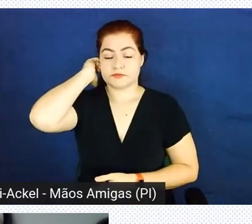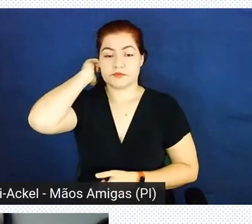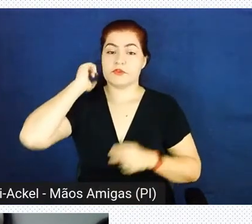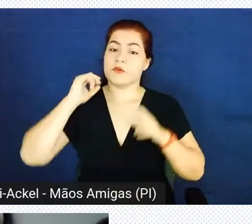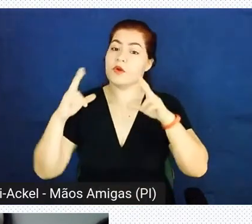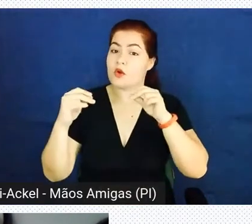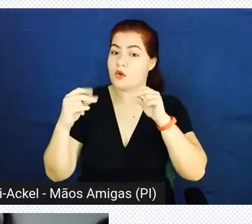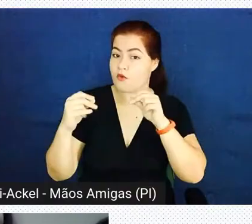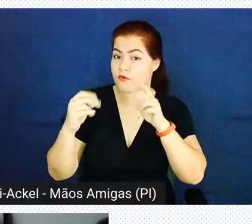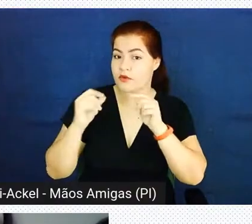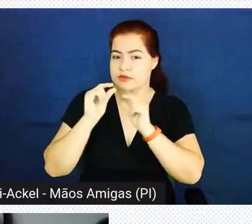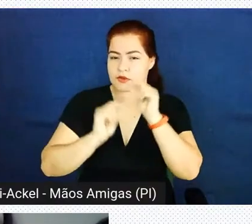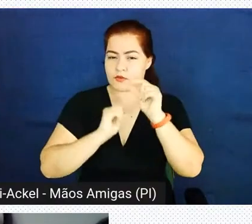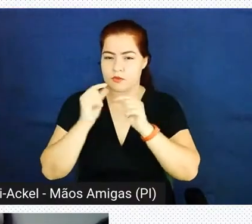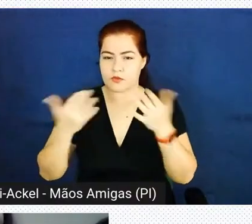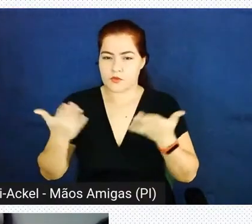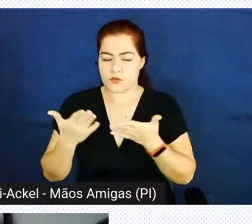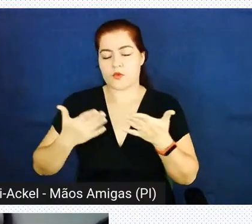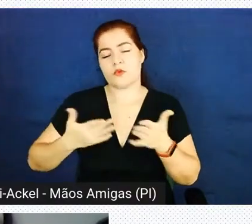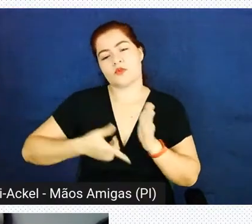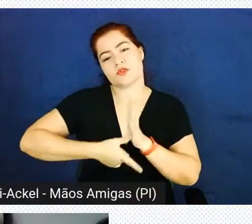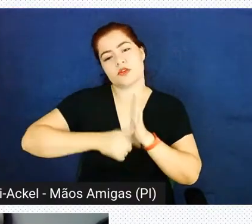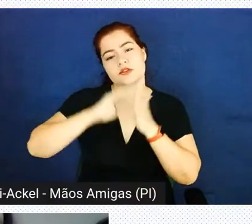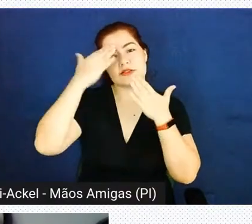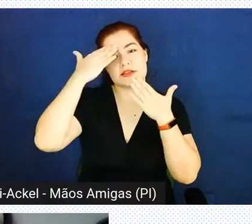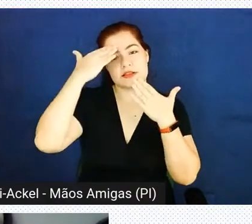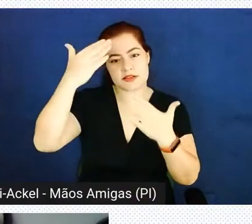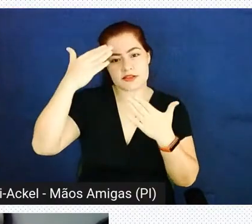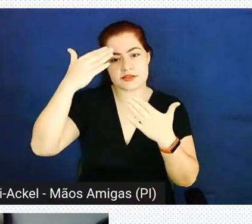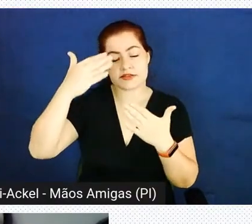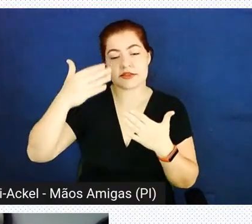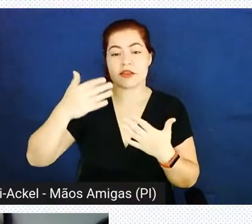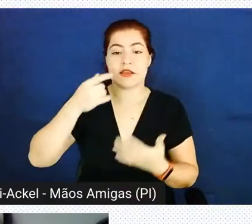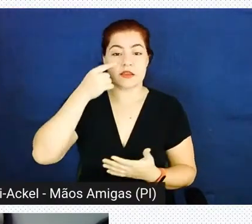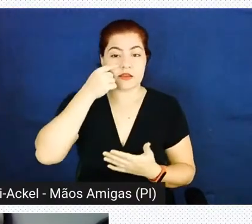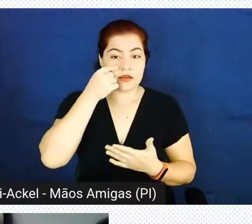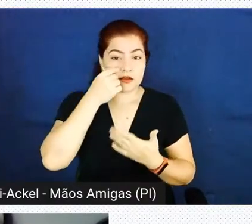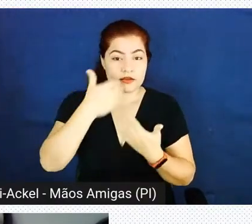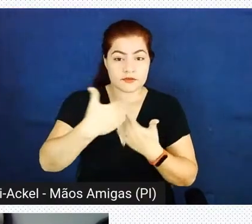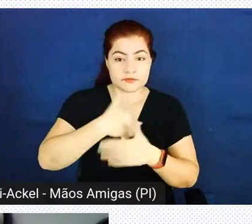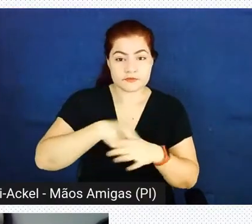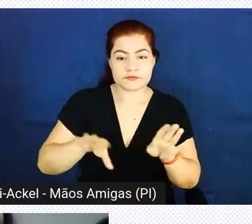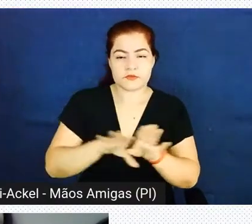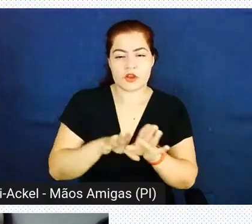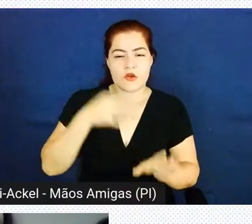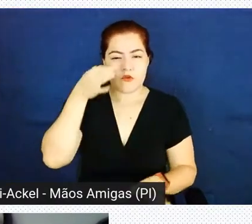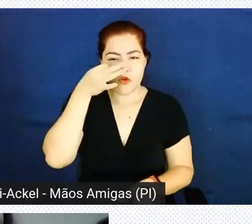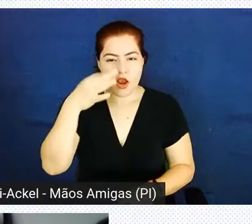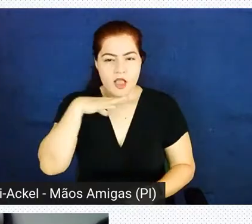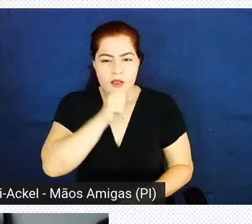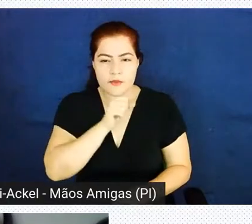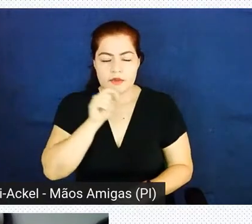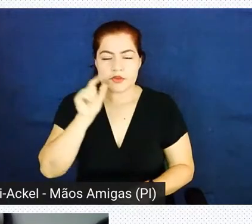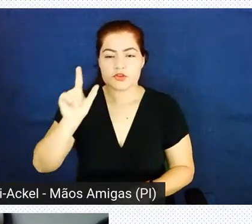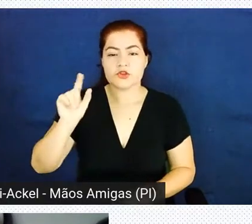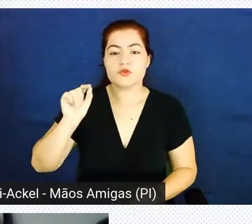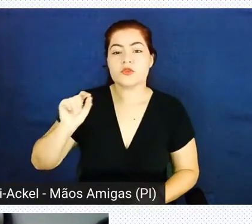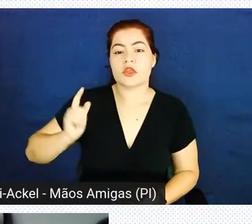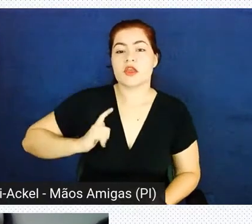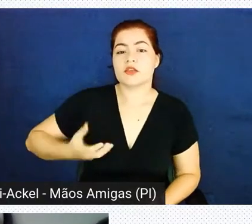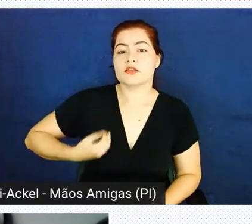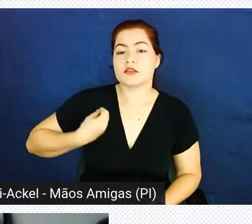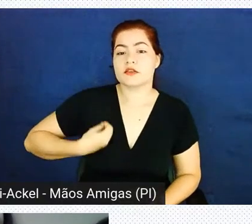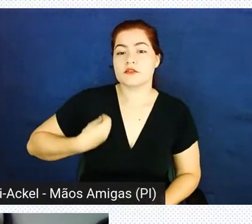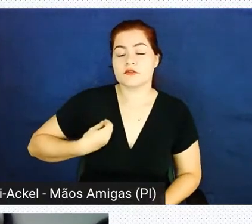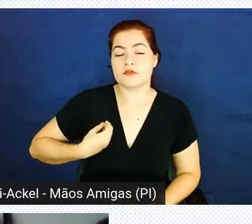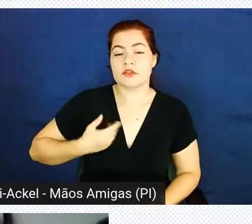pouco hoje. Bom, primeiro agradecer por sua presença. Deixa eu dar uma olhadinha quem é que está aqui com a gente. Já